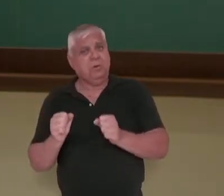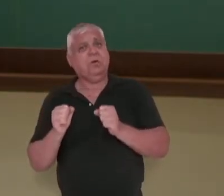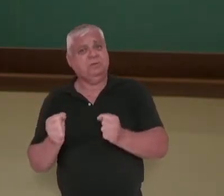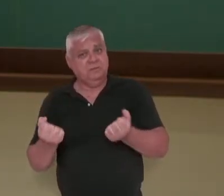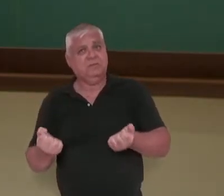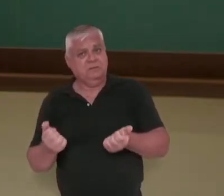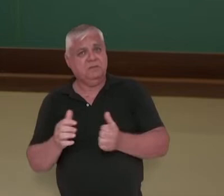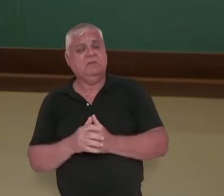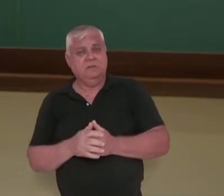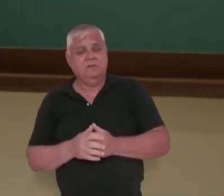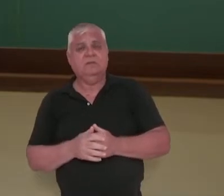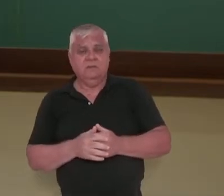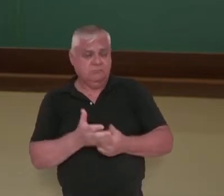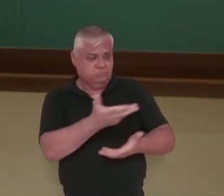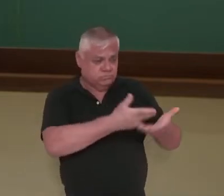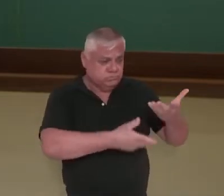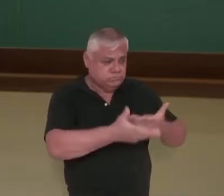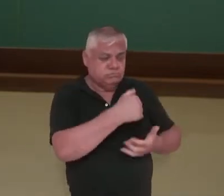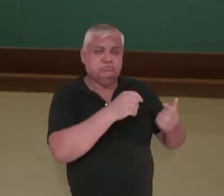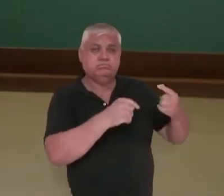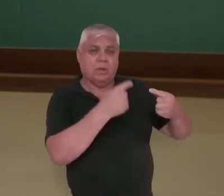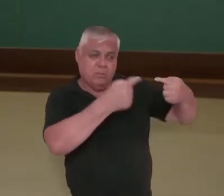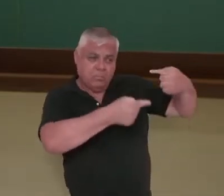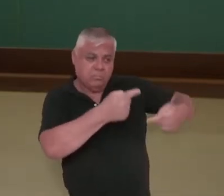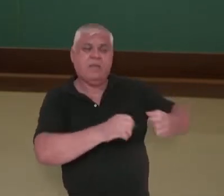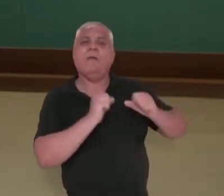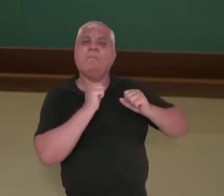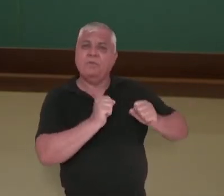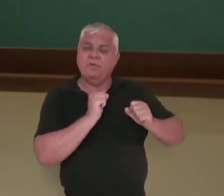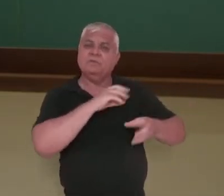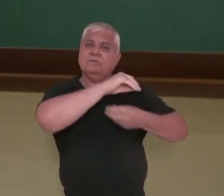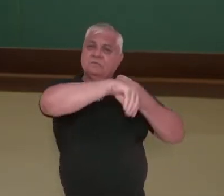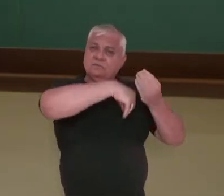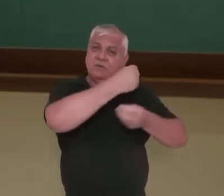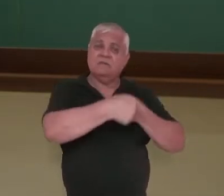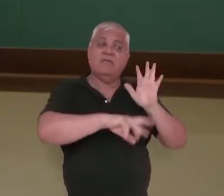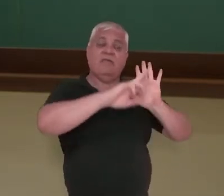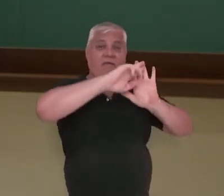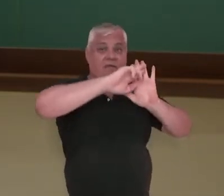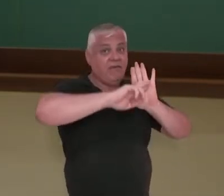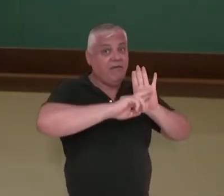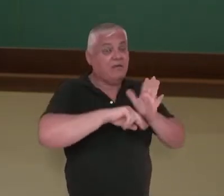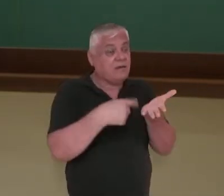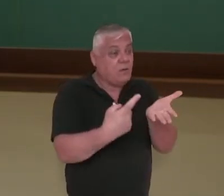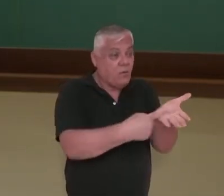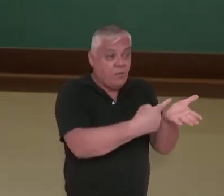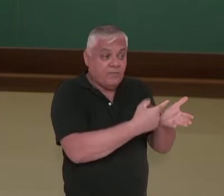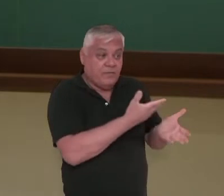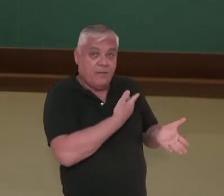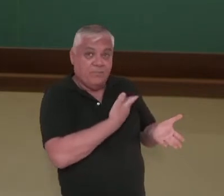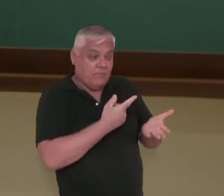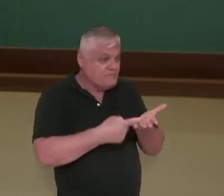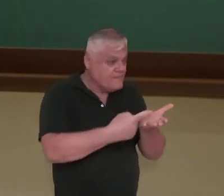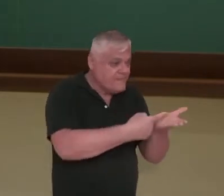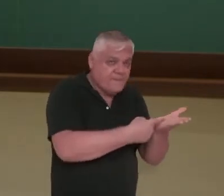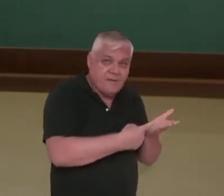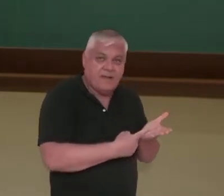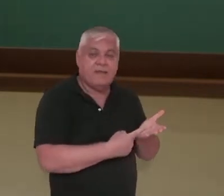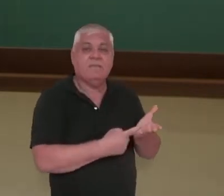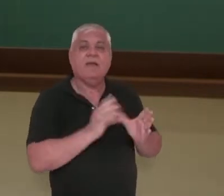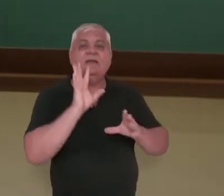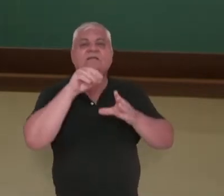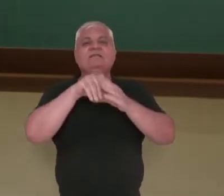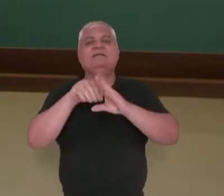esporte que eu não posso ter um jogo competitivo. Eu também vou ter aquelas regras que eu vou negociar com os meus colegas e eu posso trabalhar na